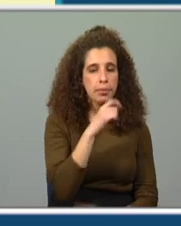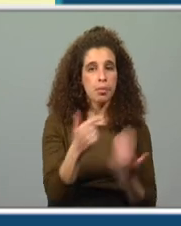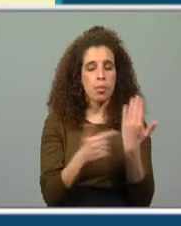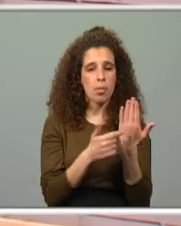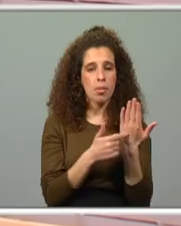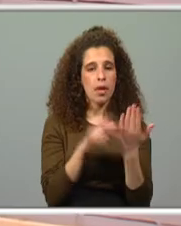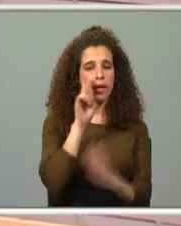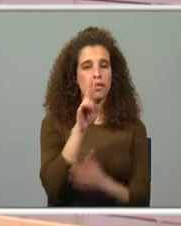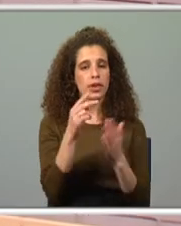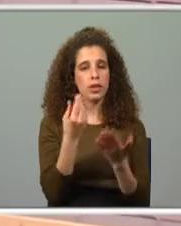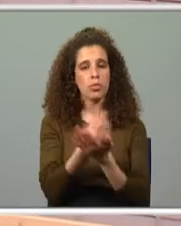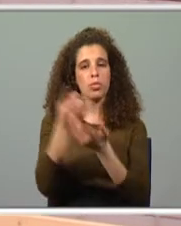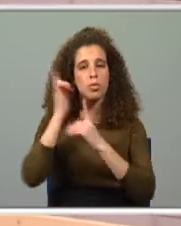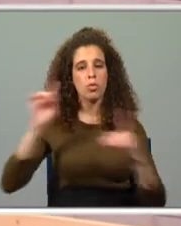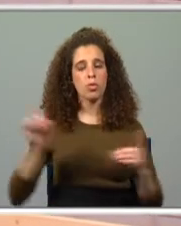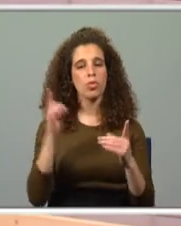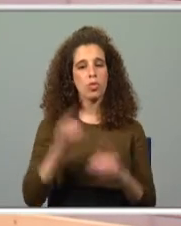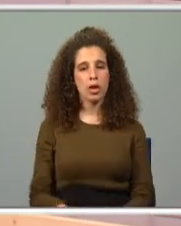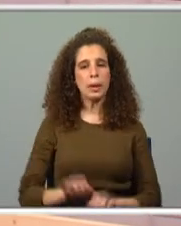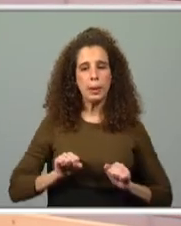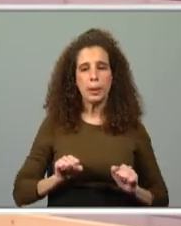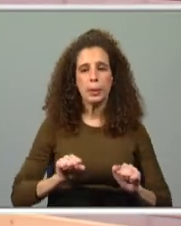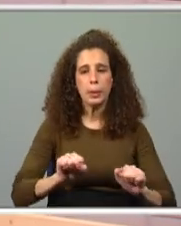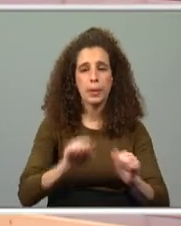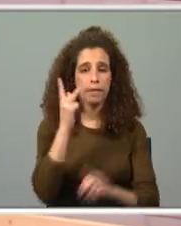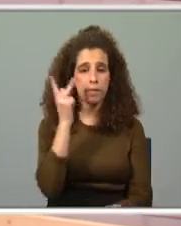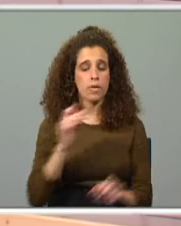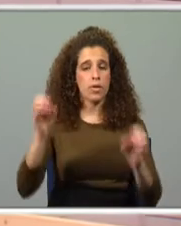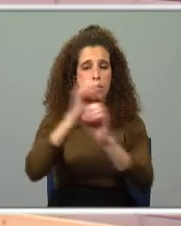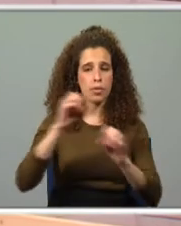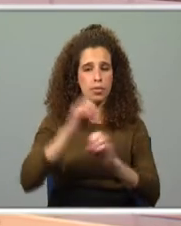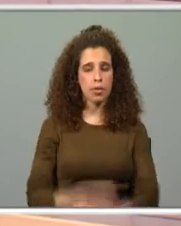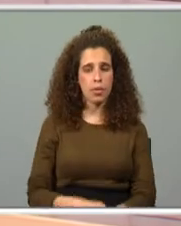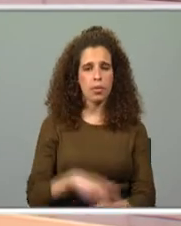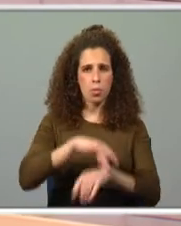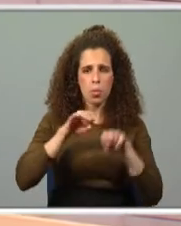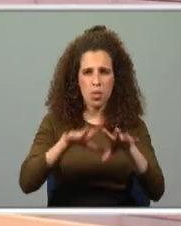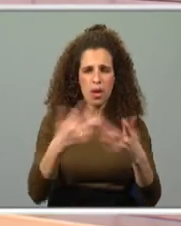que vimos os instrumentos naquele carrinho de mão sem vida? Deu-lhes